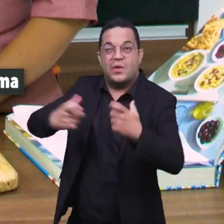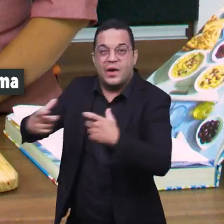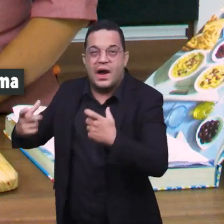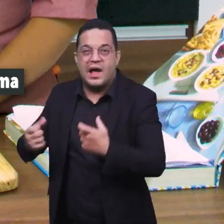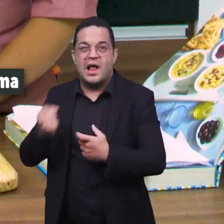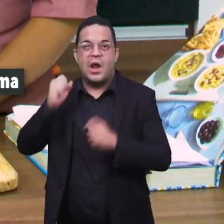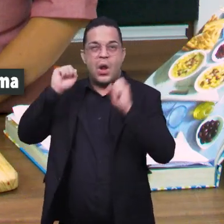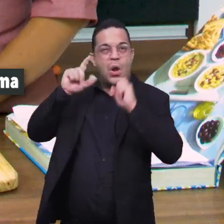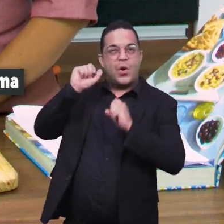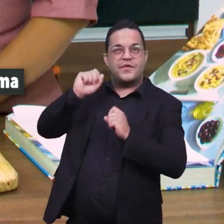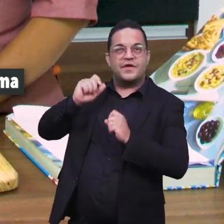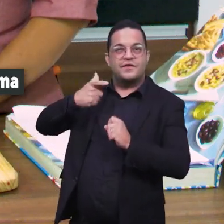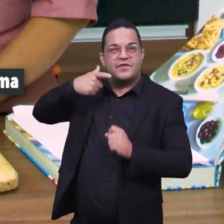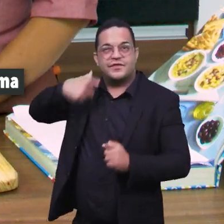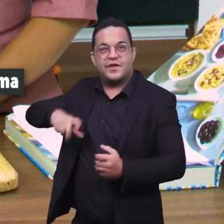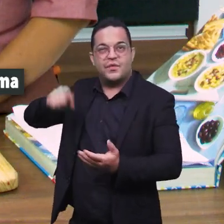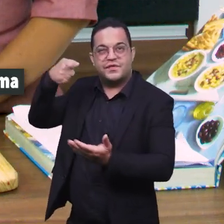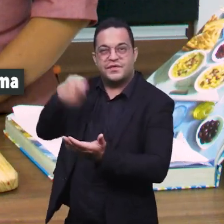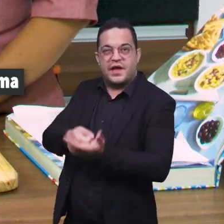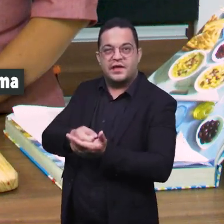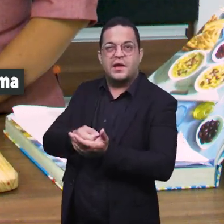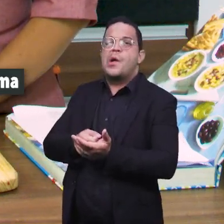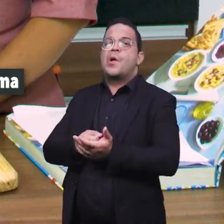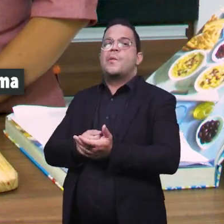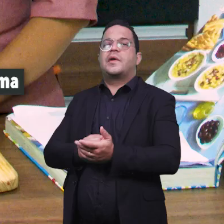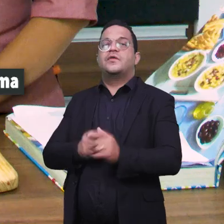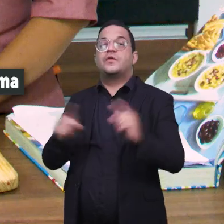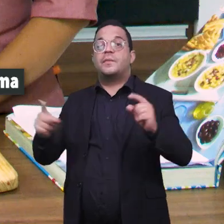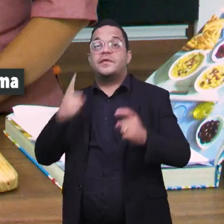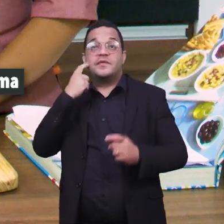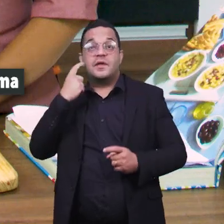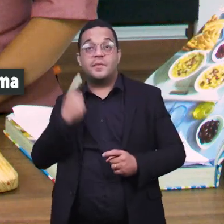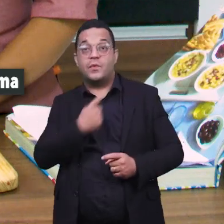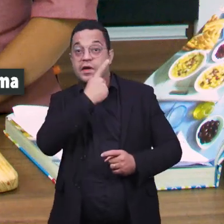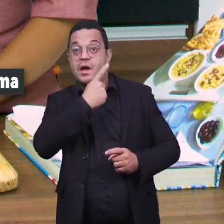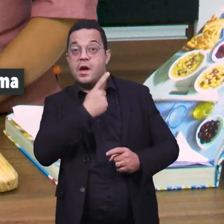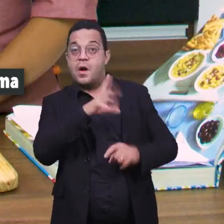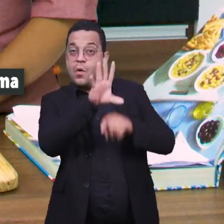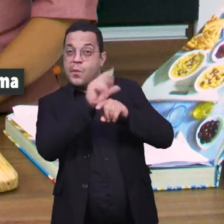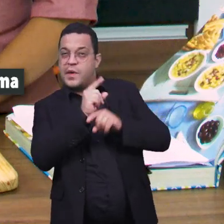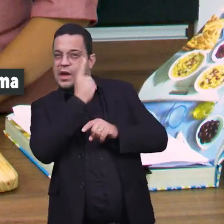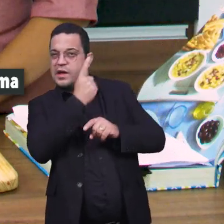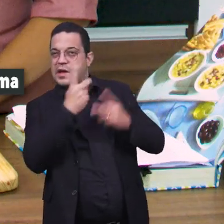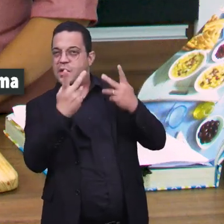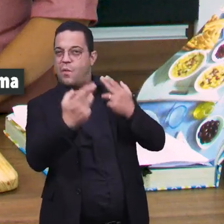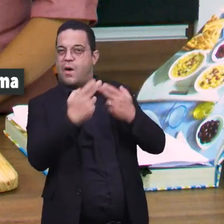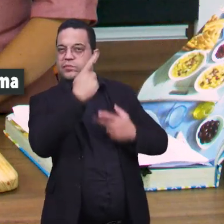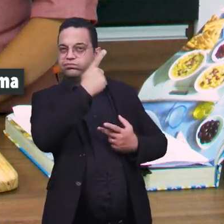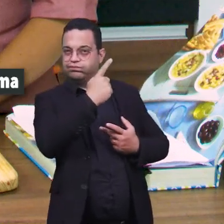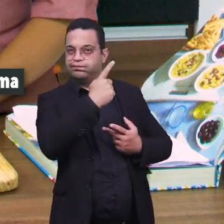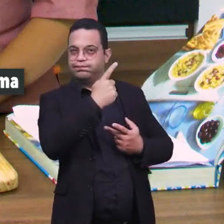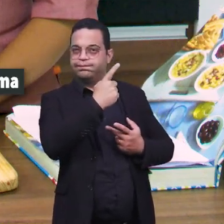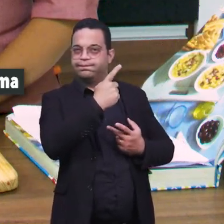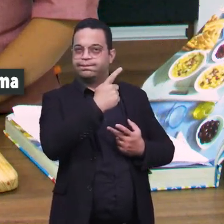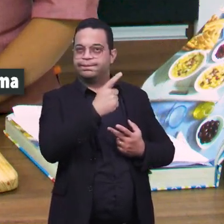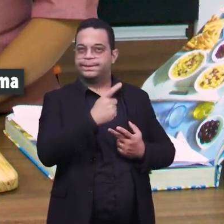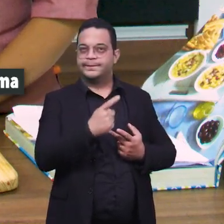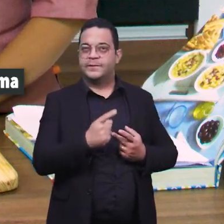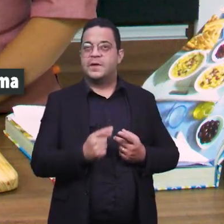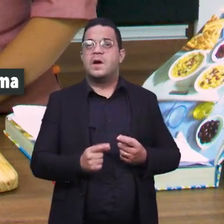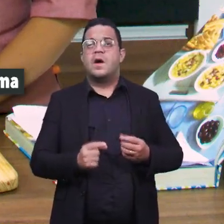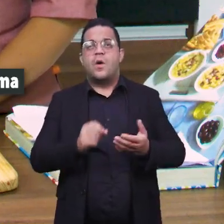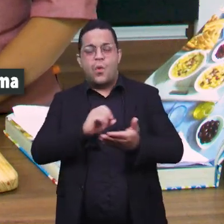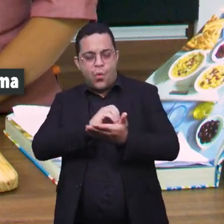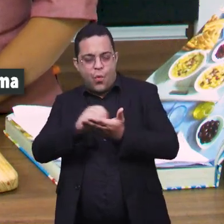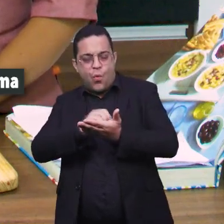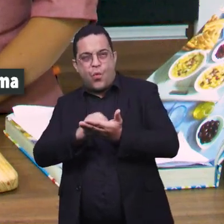desenho desse ralador. Gente, o processo de ralar dele aqui é muito fininho,